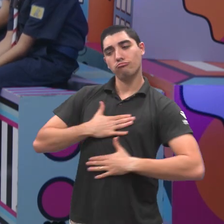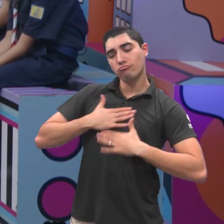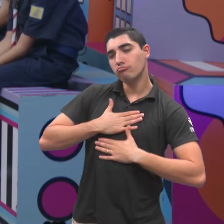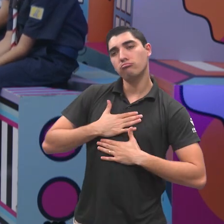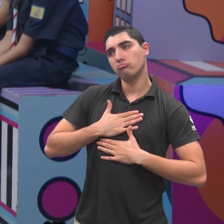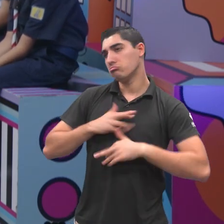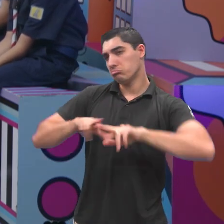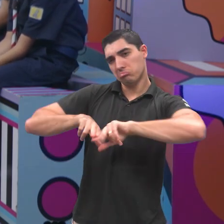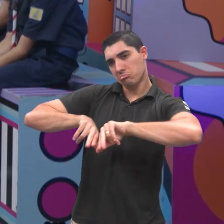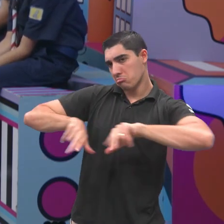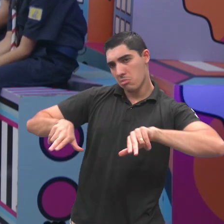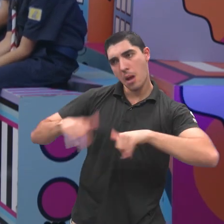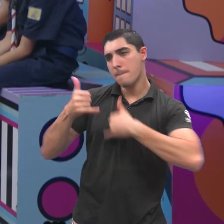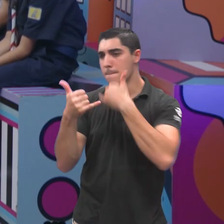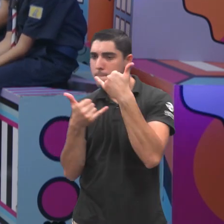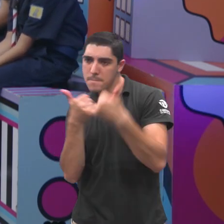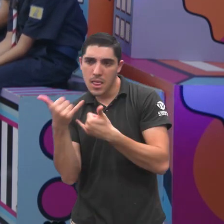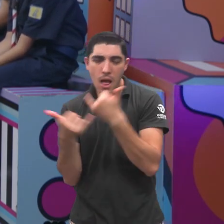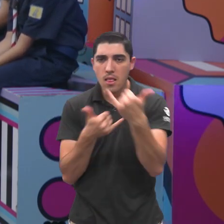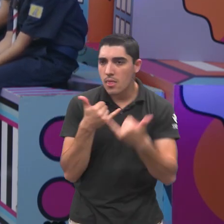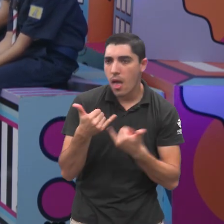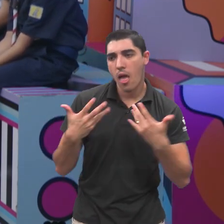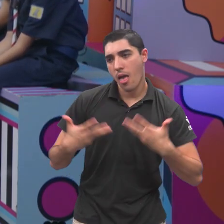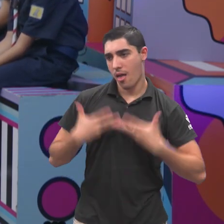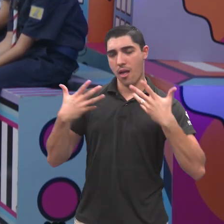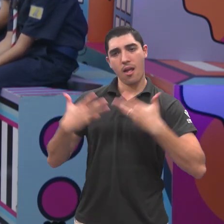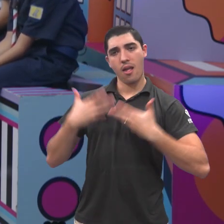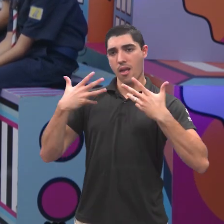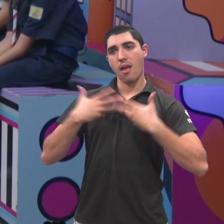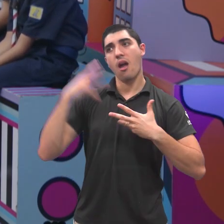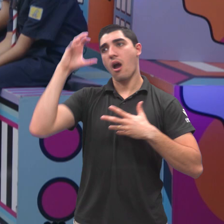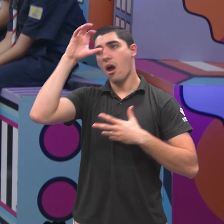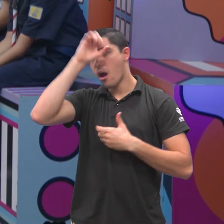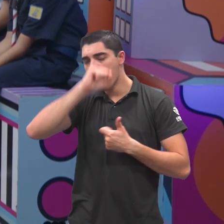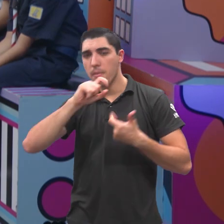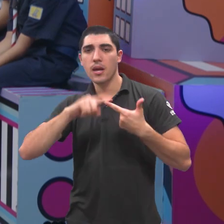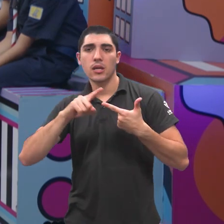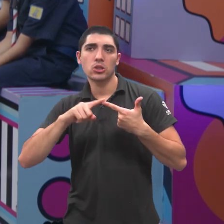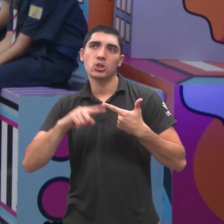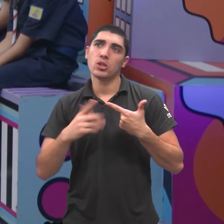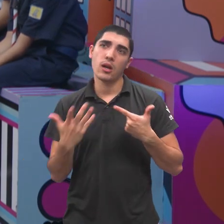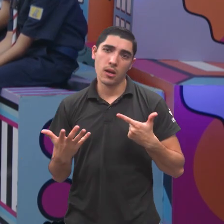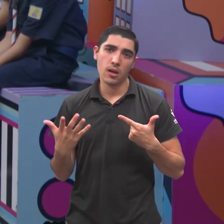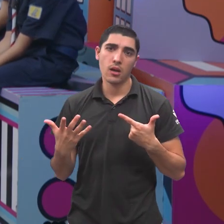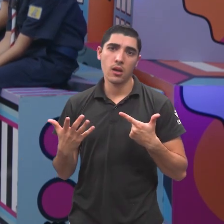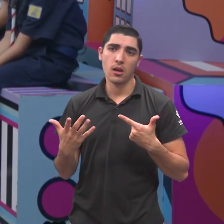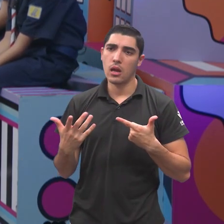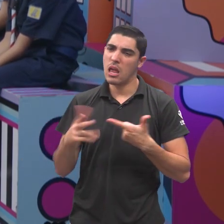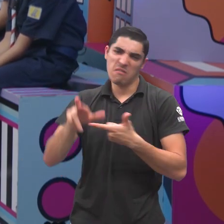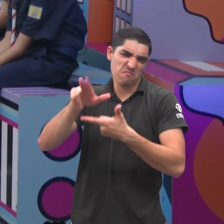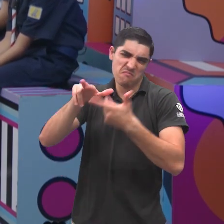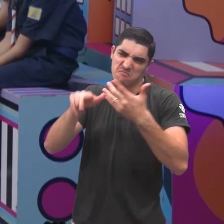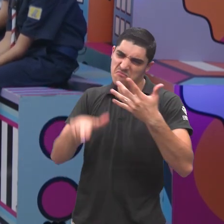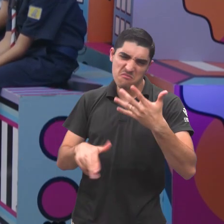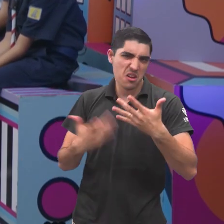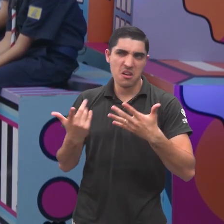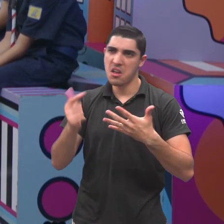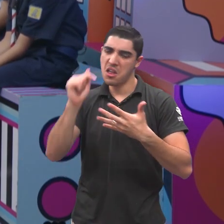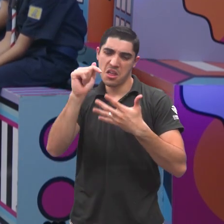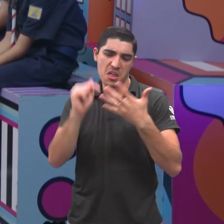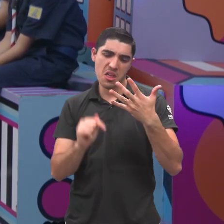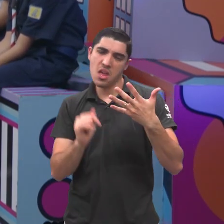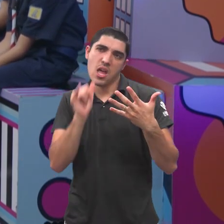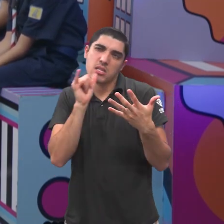umas brincadeiras, acontece essa parte da brincadeira. Também a gente aprende a fazer várias coisas,